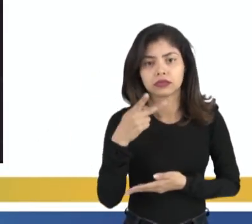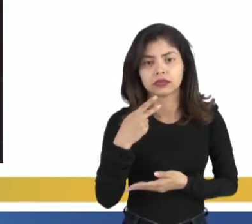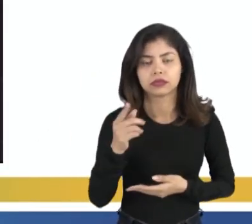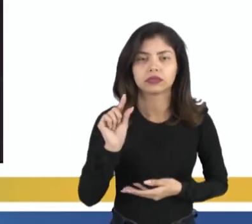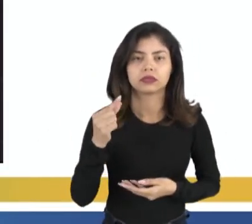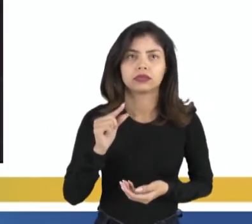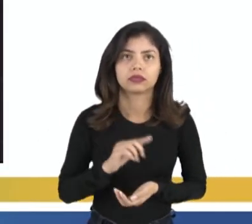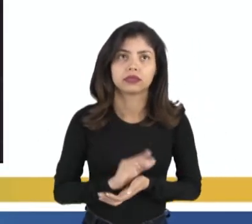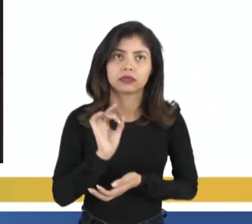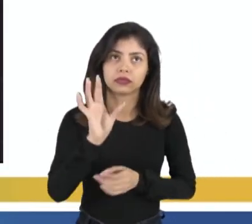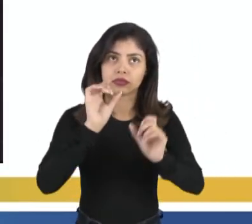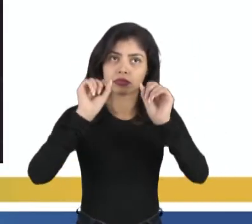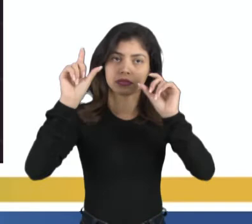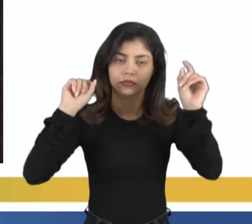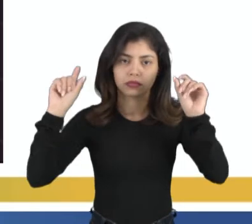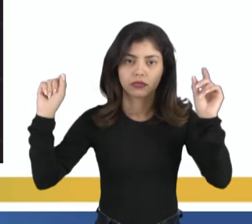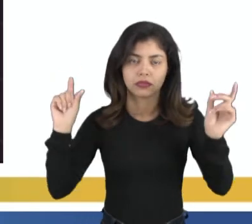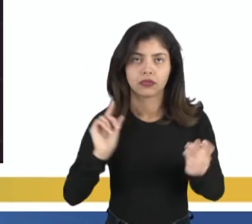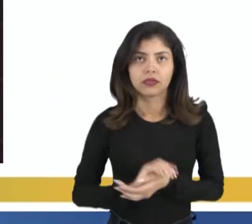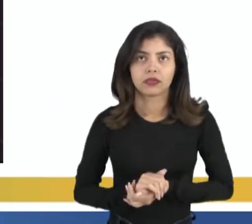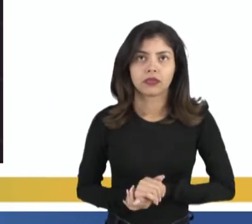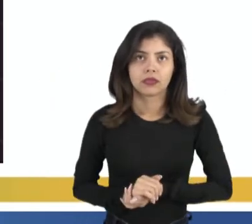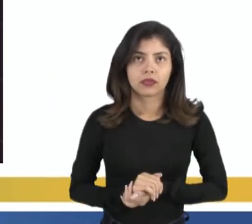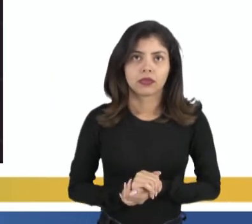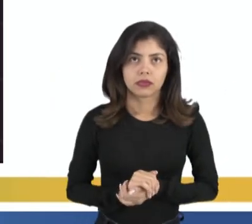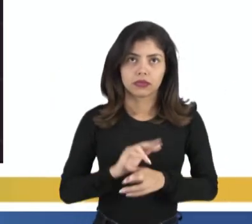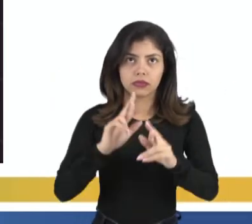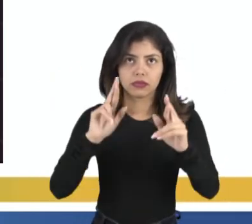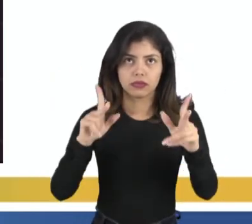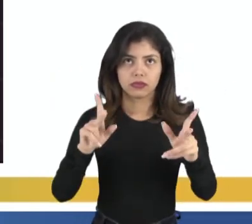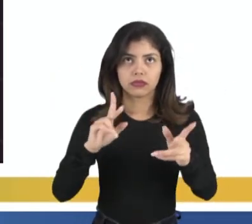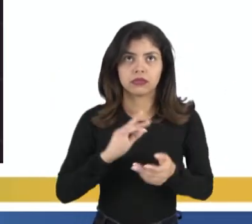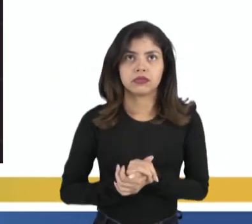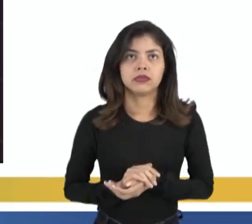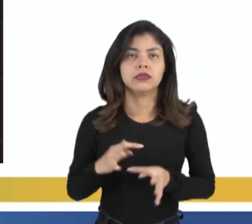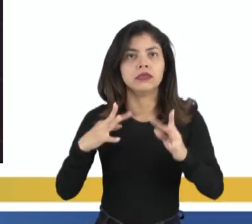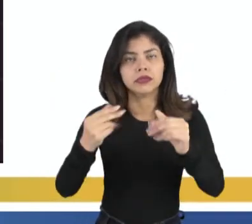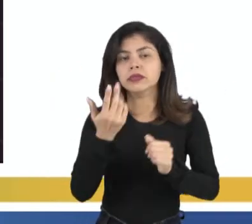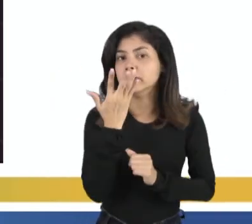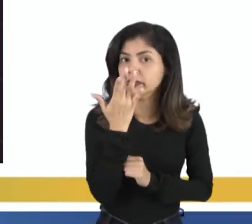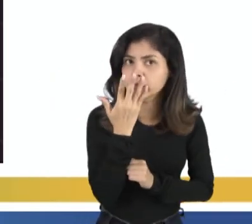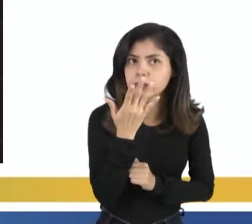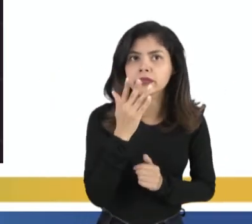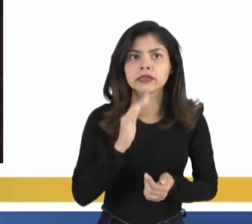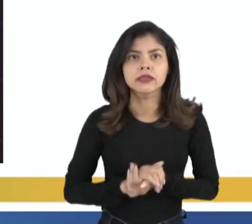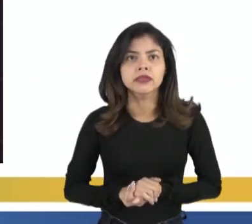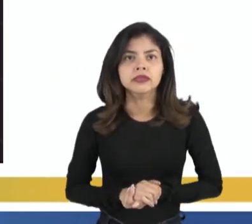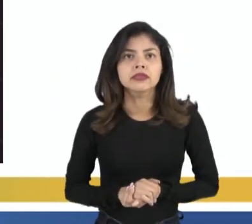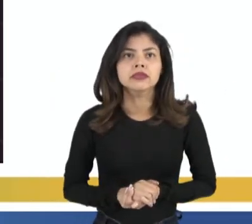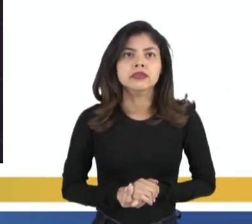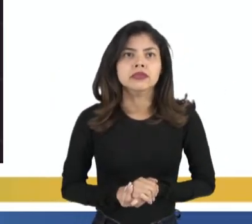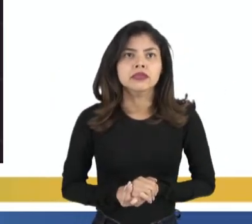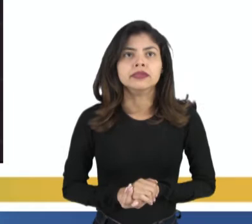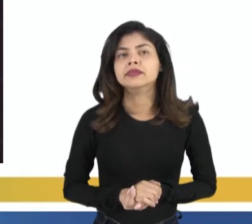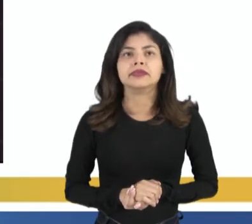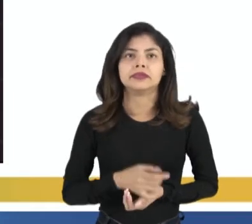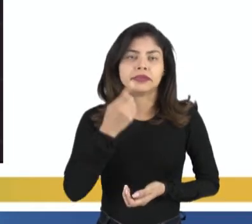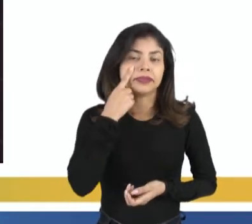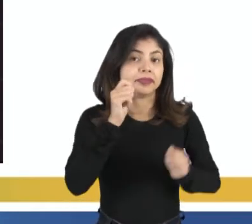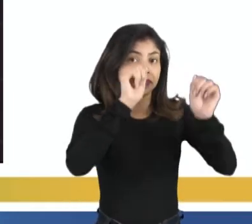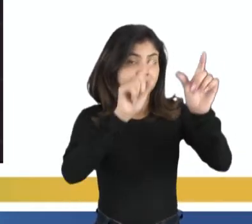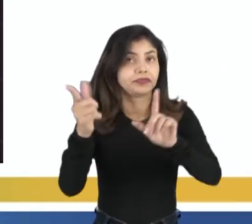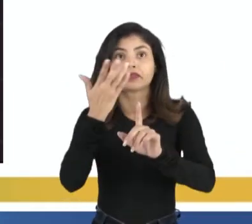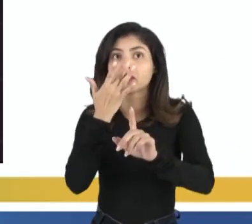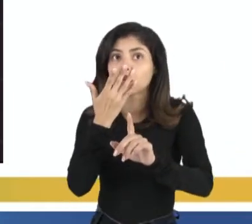vamos falar um pouquinho só das Estrelas né vamos primeiro diferenciar que todas as estrelas têm cores estamos temos